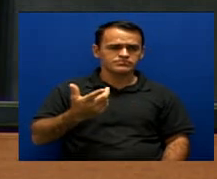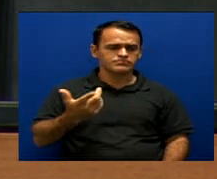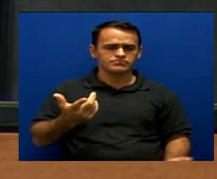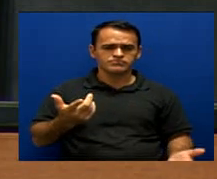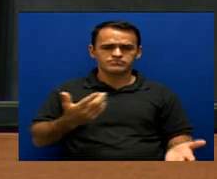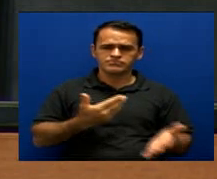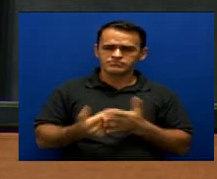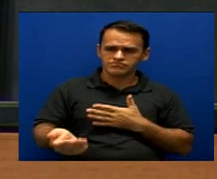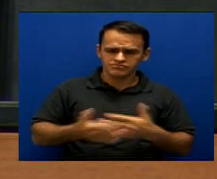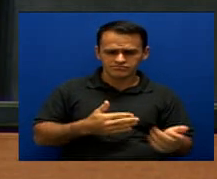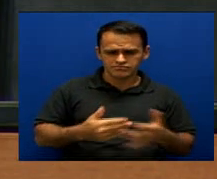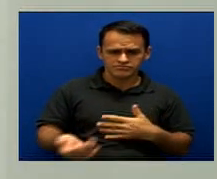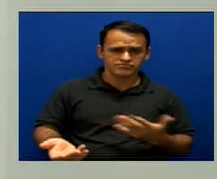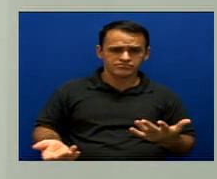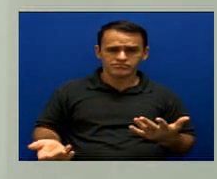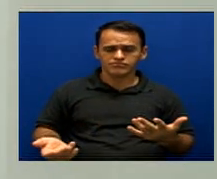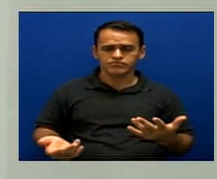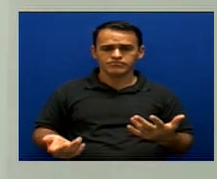só